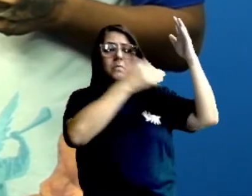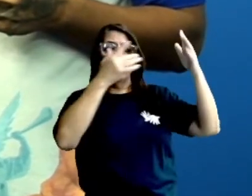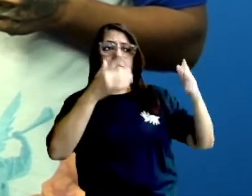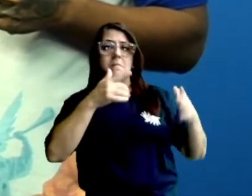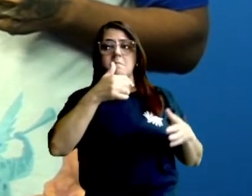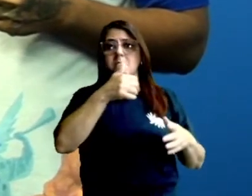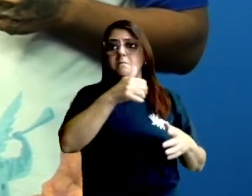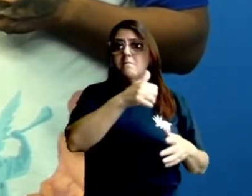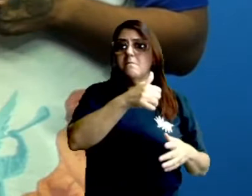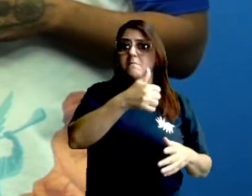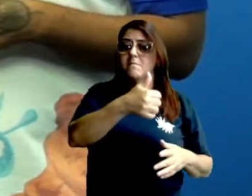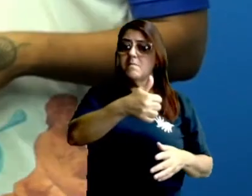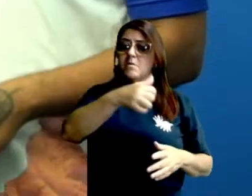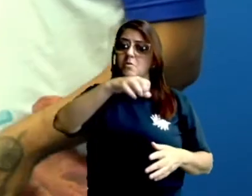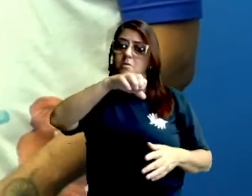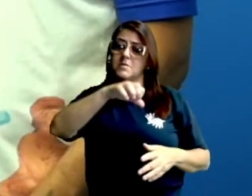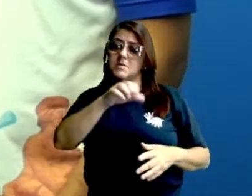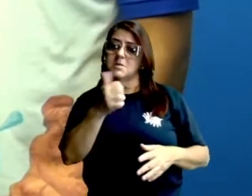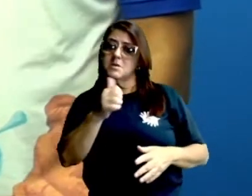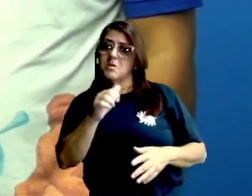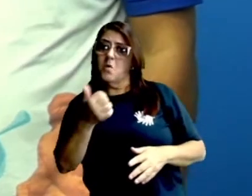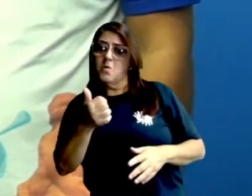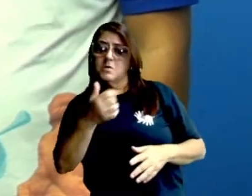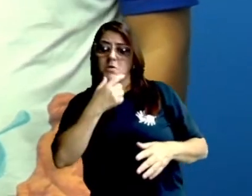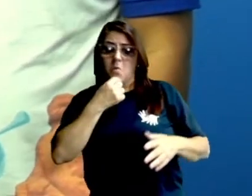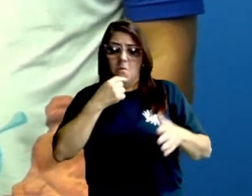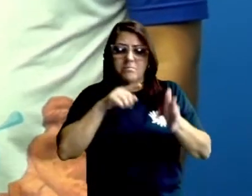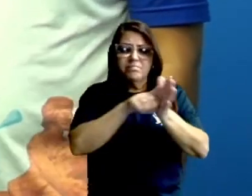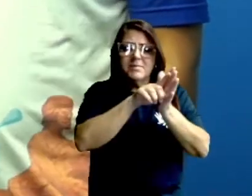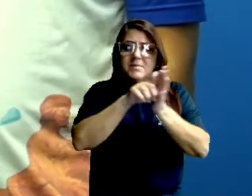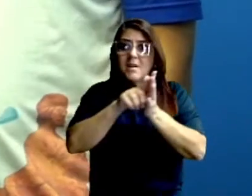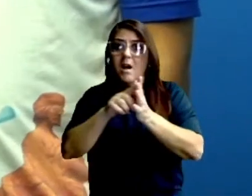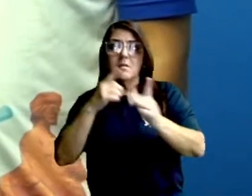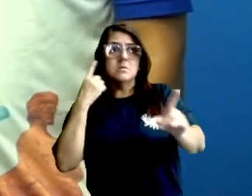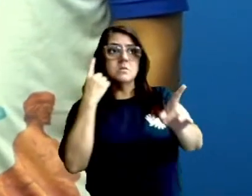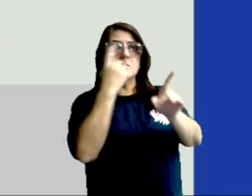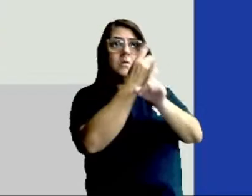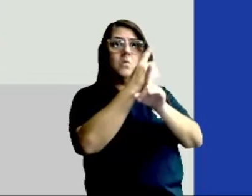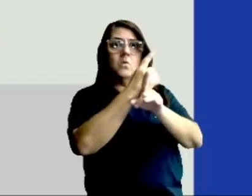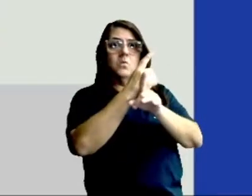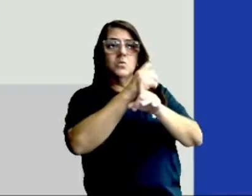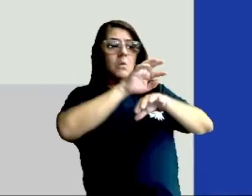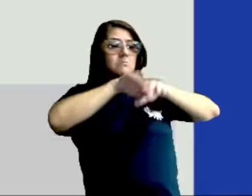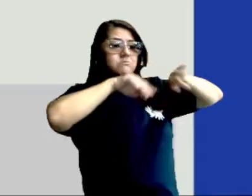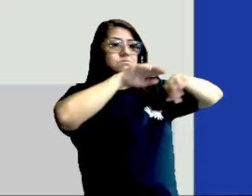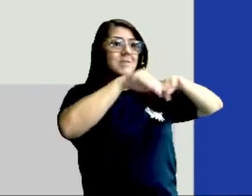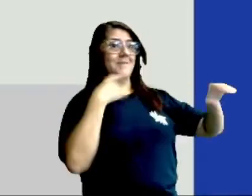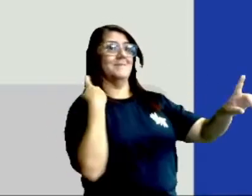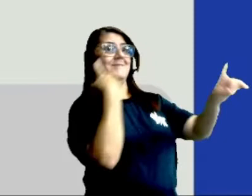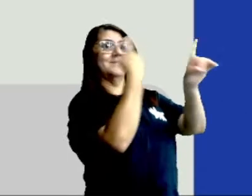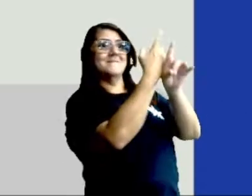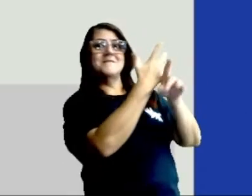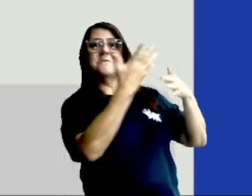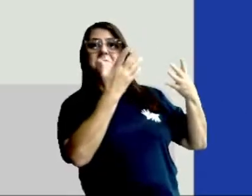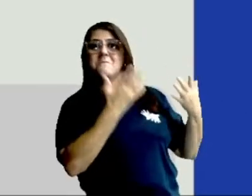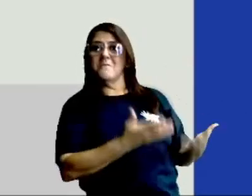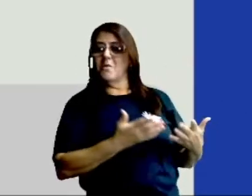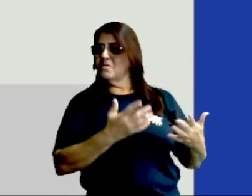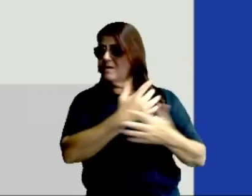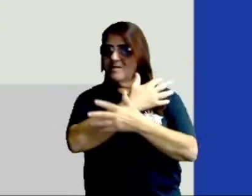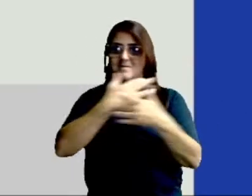em 1911 por um arqueólogo estadunidense, certo? Mas aí vocês observam, gente, como